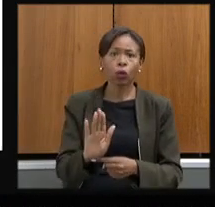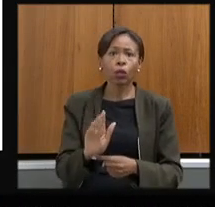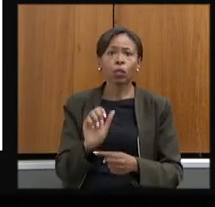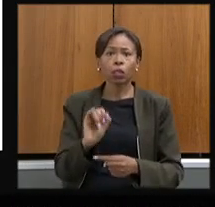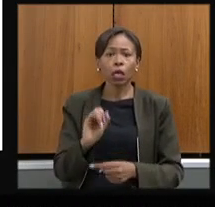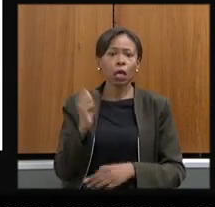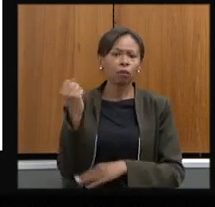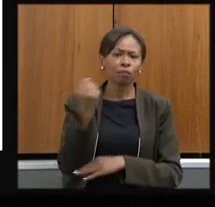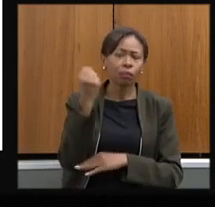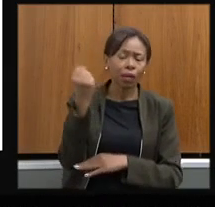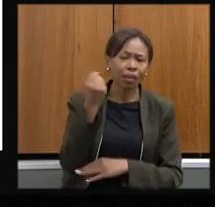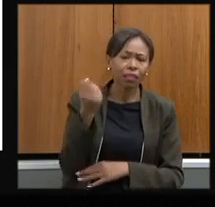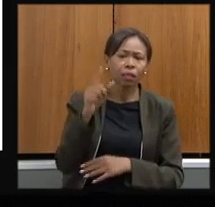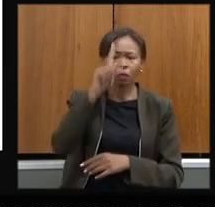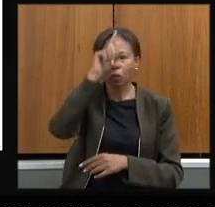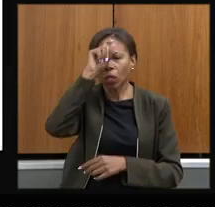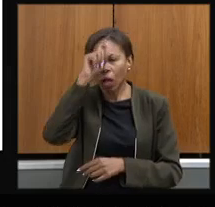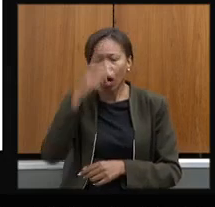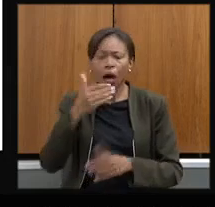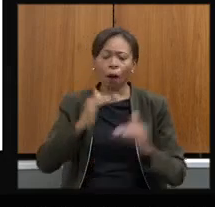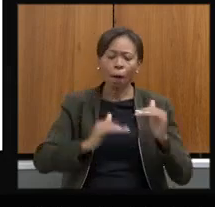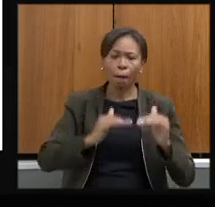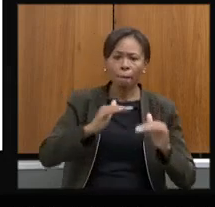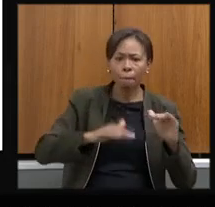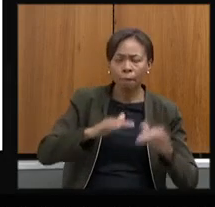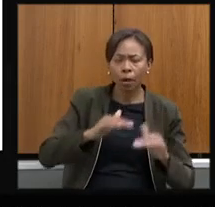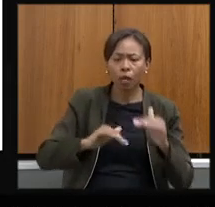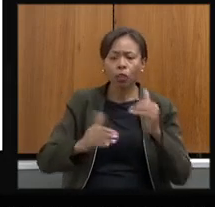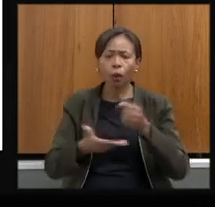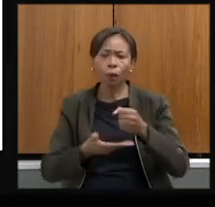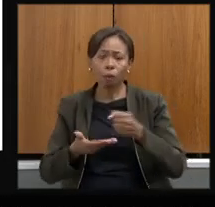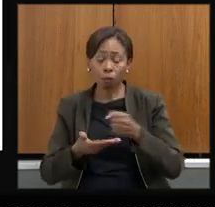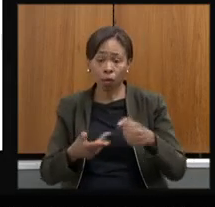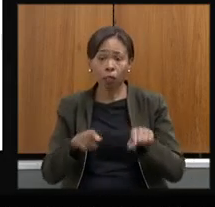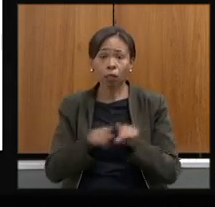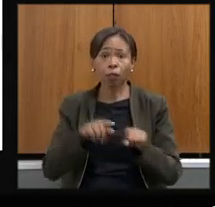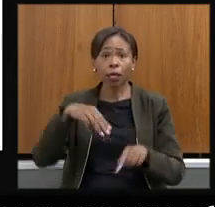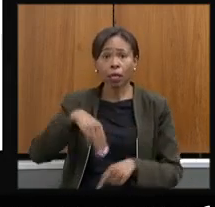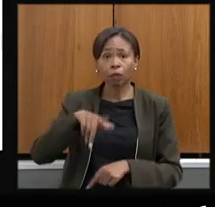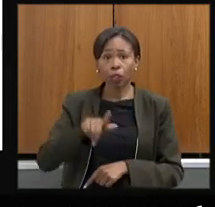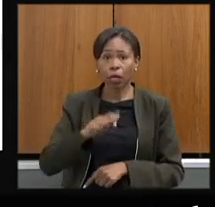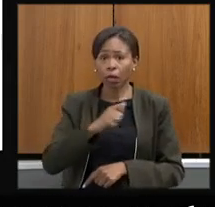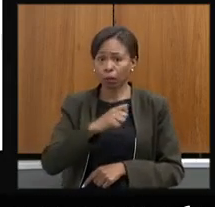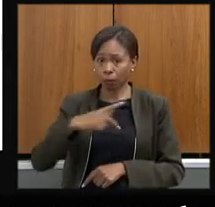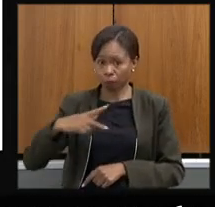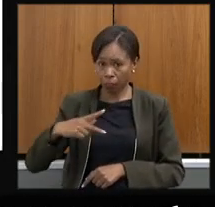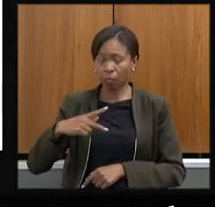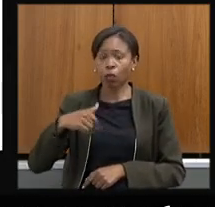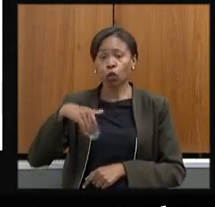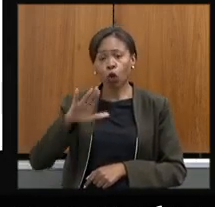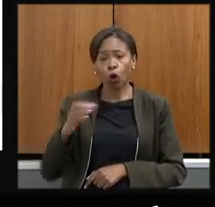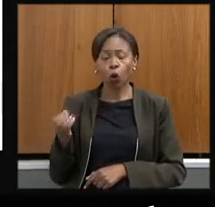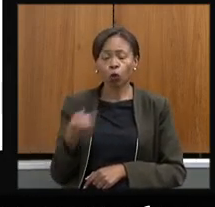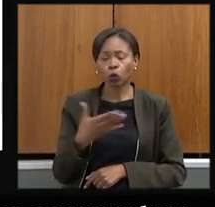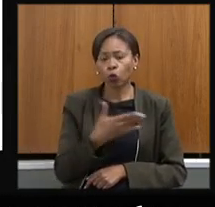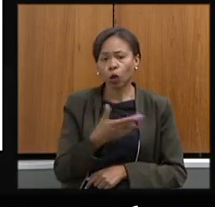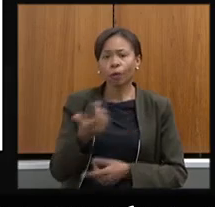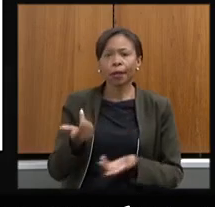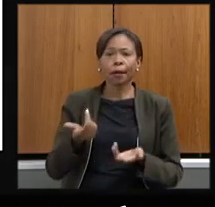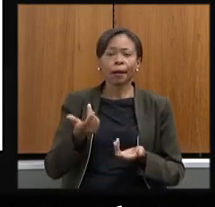alta complexidade hospitalar novas funcionalidades no MG app e especial exame de legislação